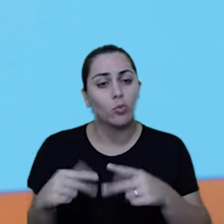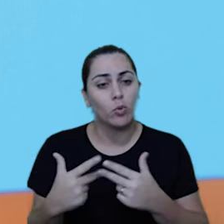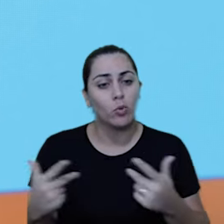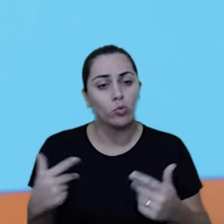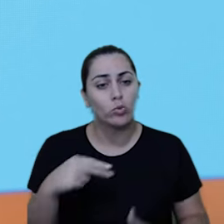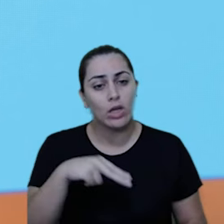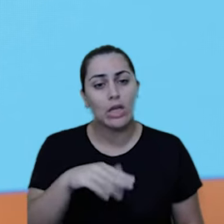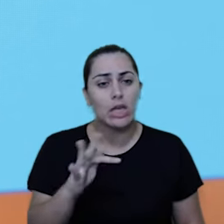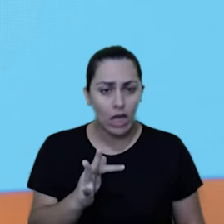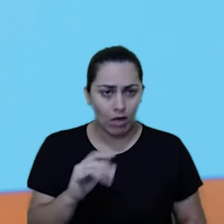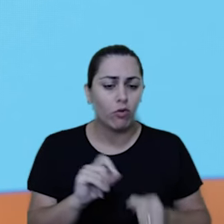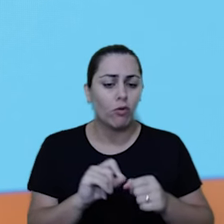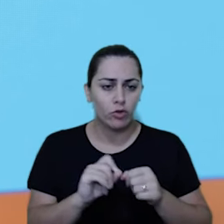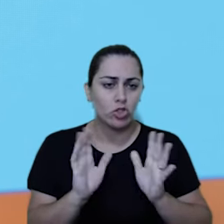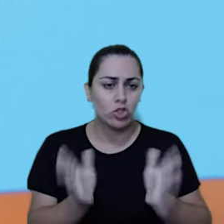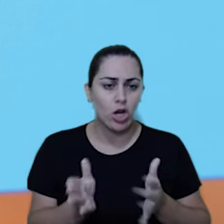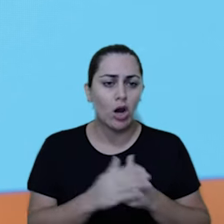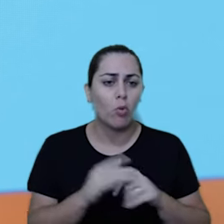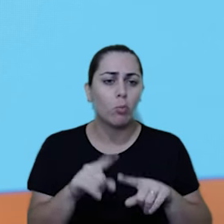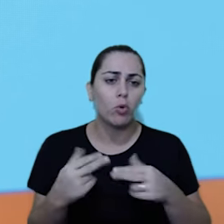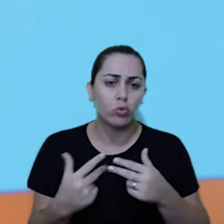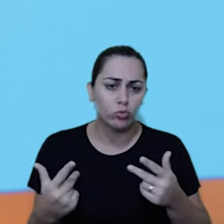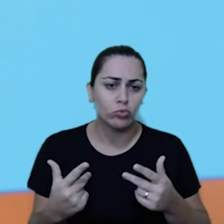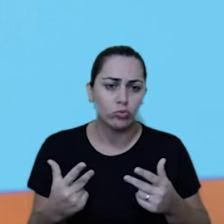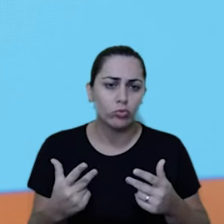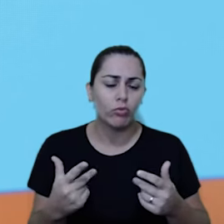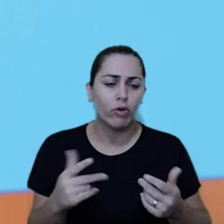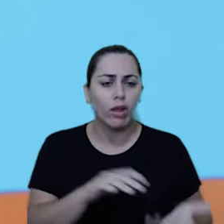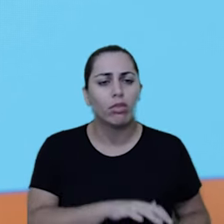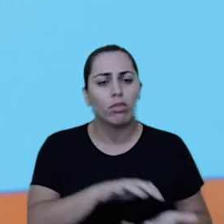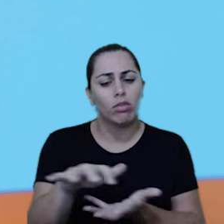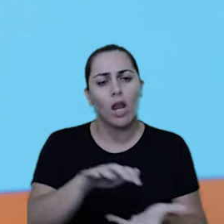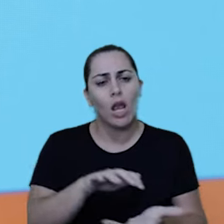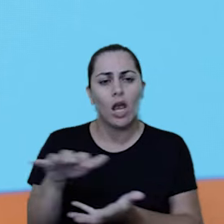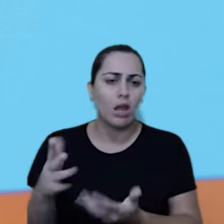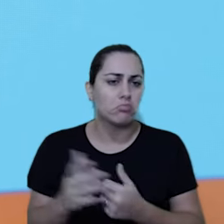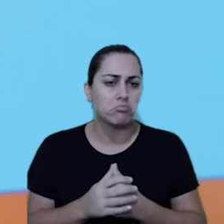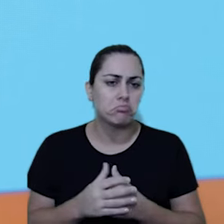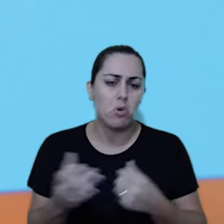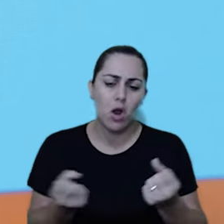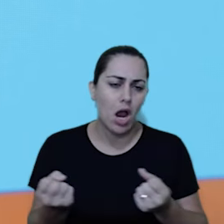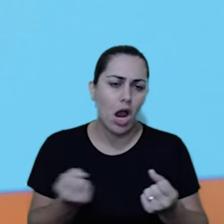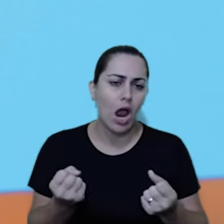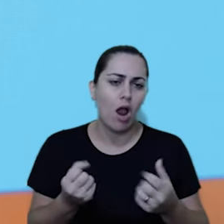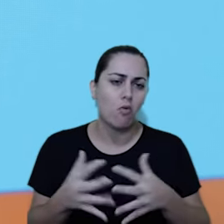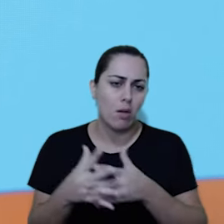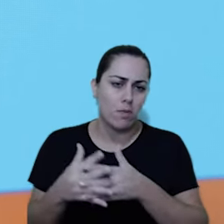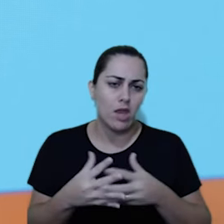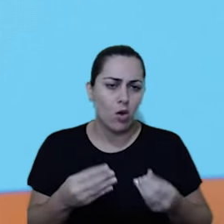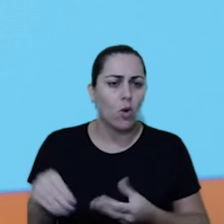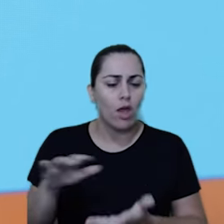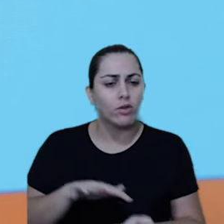produto a nota fiscal foi emitida o produto porventura vai de transporte eu vou mandar por uma carreta por uma transportadora